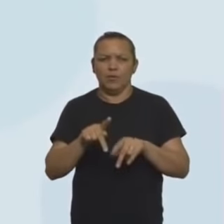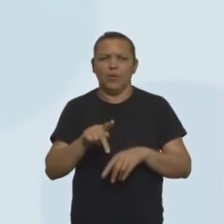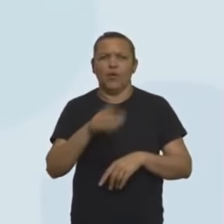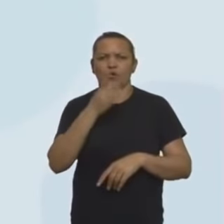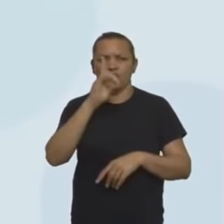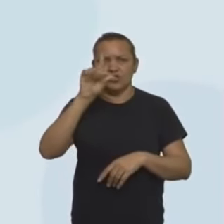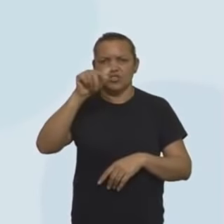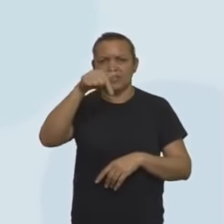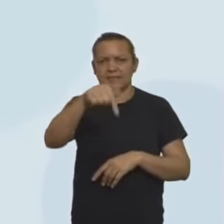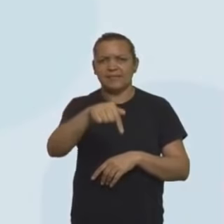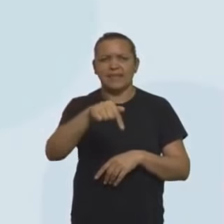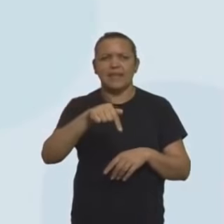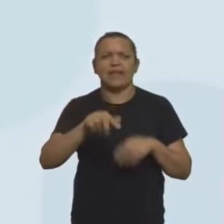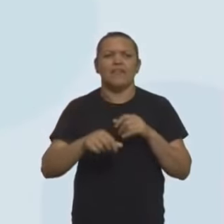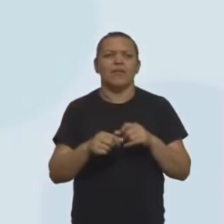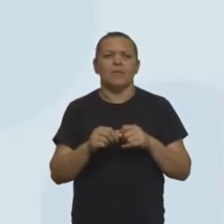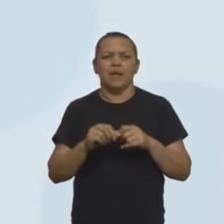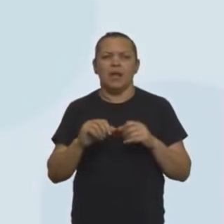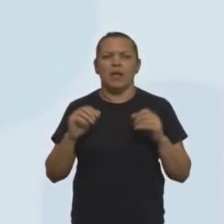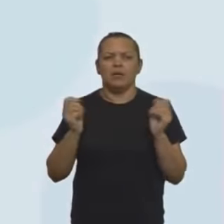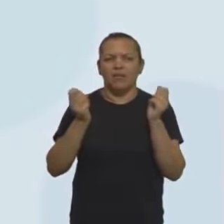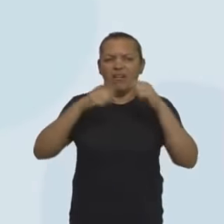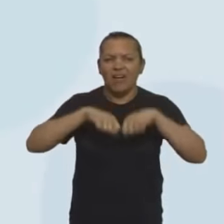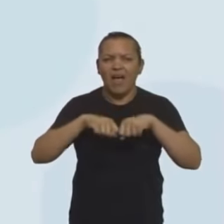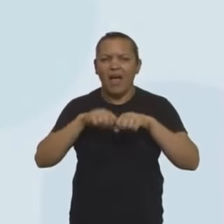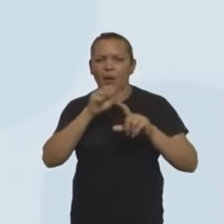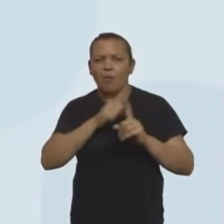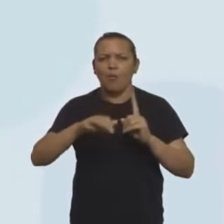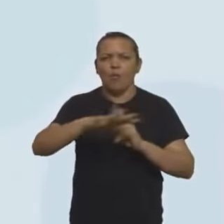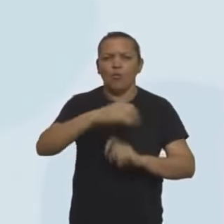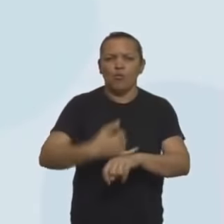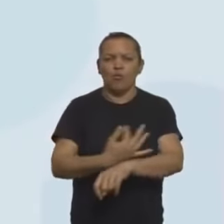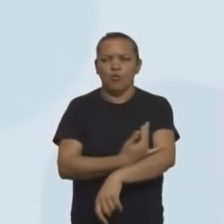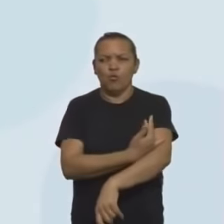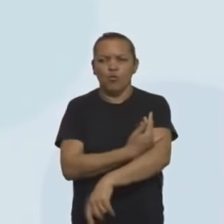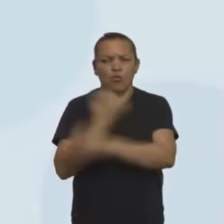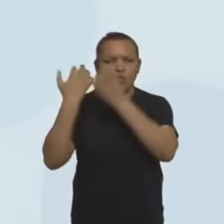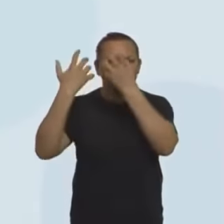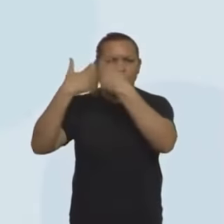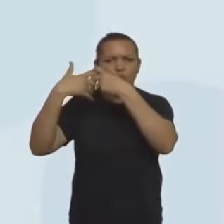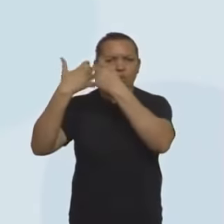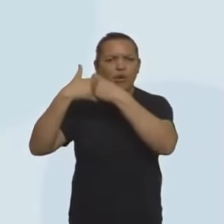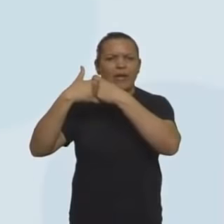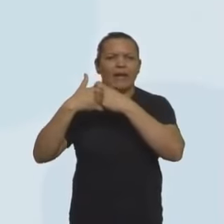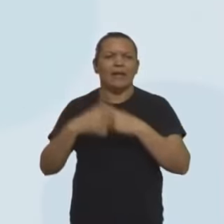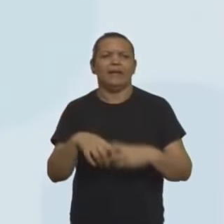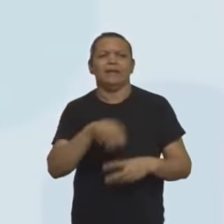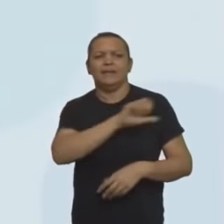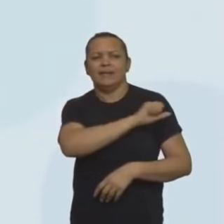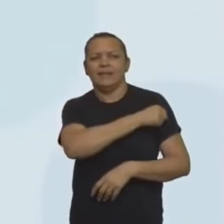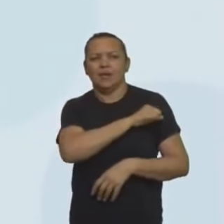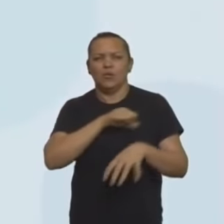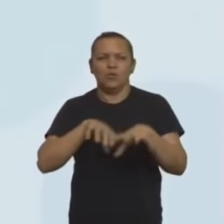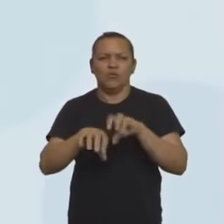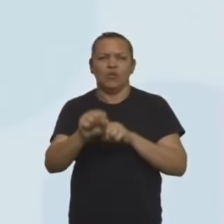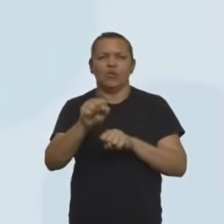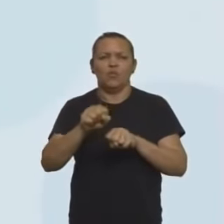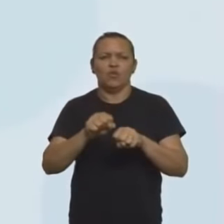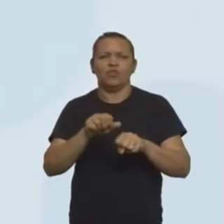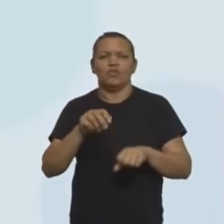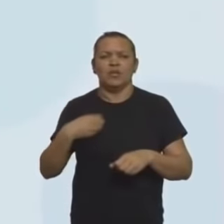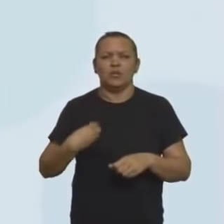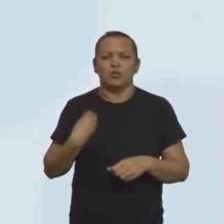as competências socioemocionais e cognitivas. No dia 8, nós falamos sobre o projeto de convivência, a sua importância